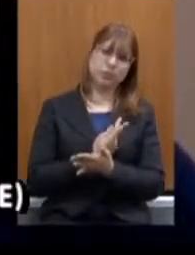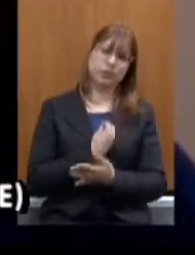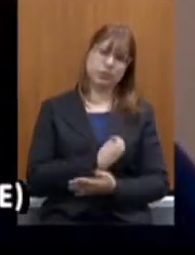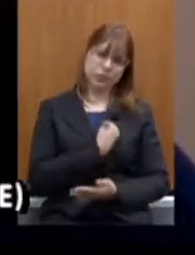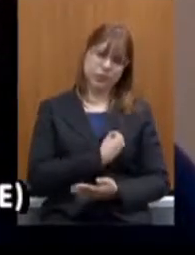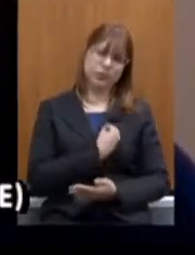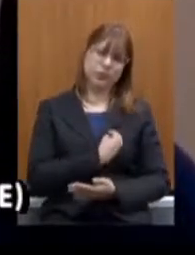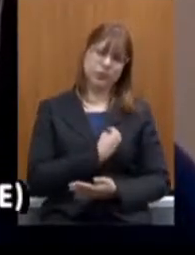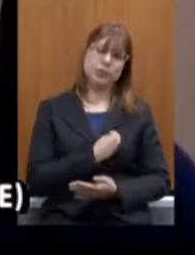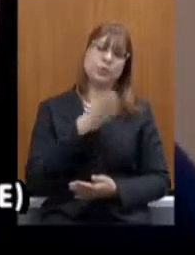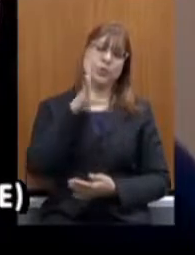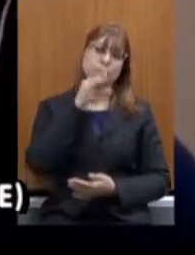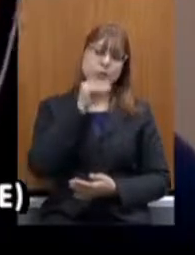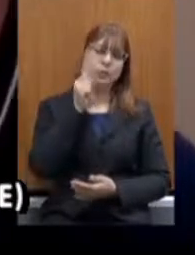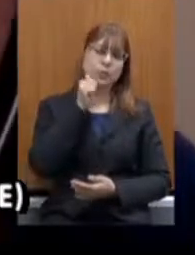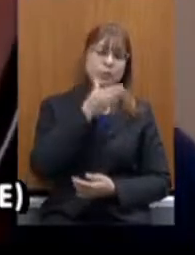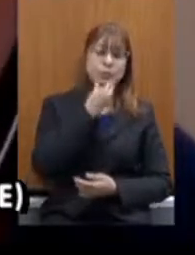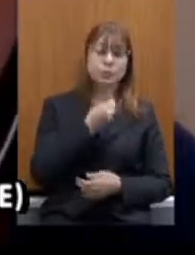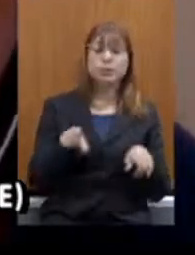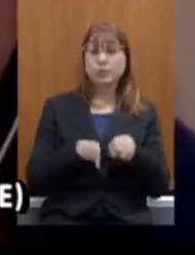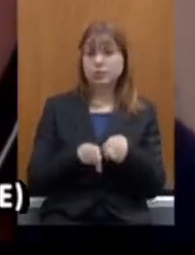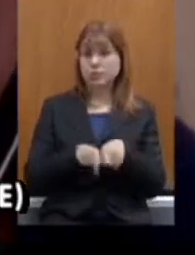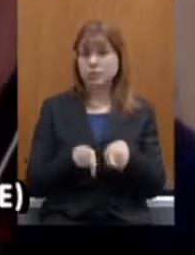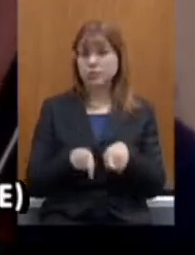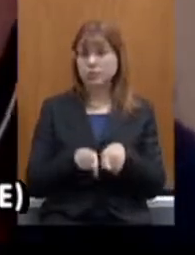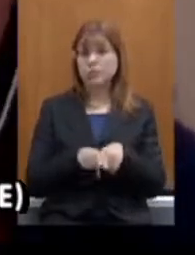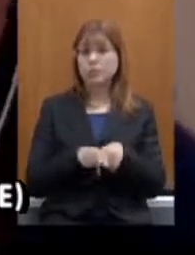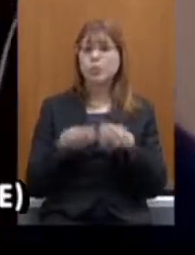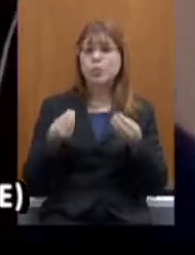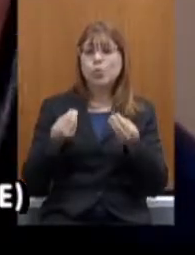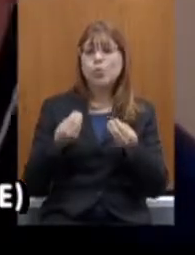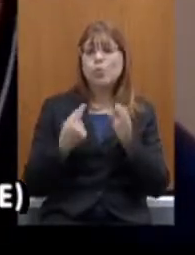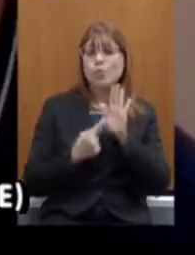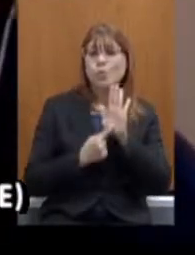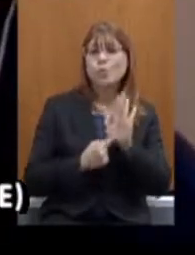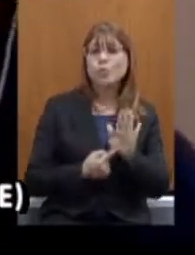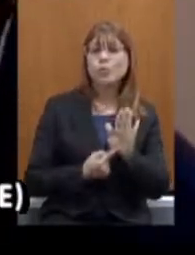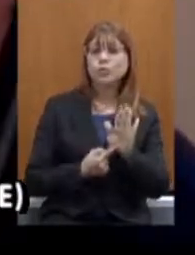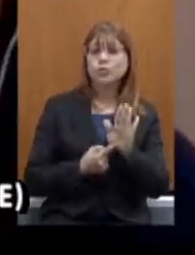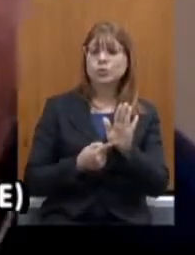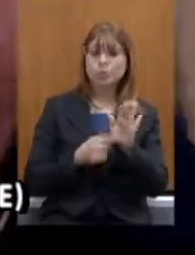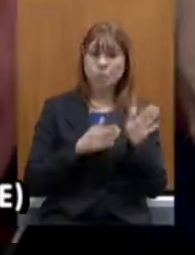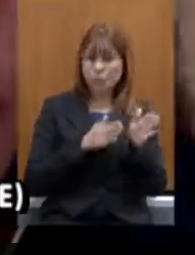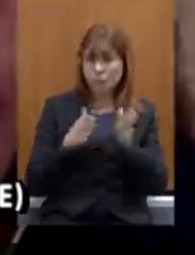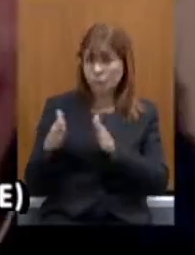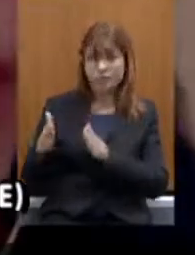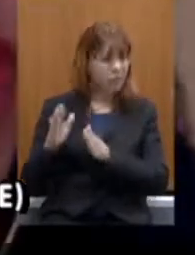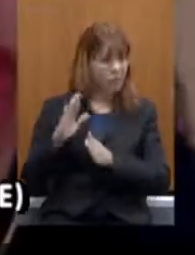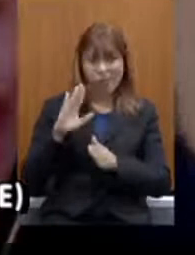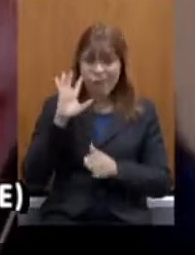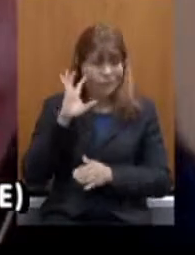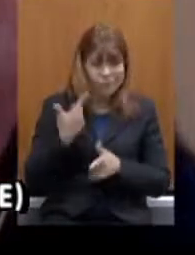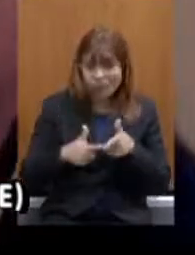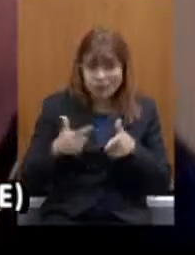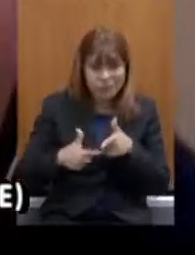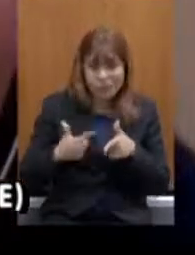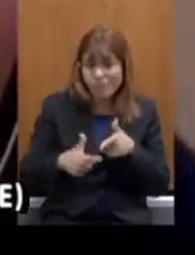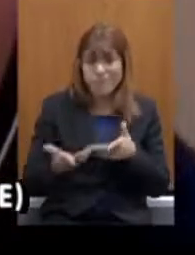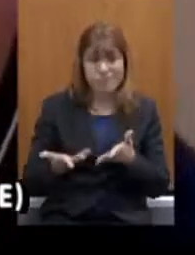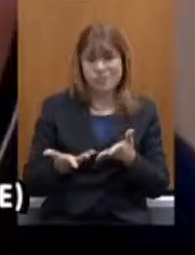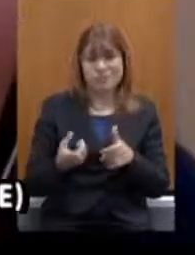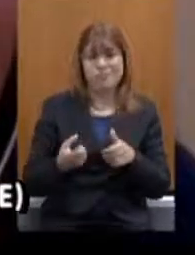sobre a vida dos servidores e servidoras e também a demonstração de que esse processo todo não vai resolver o problema de saúde